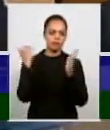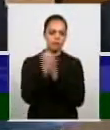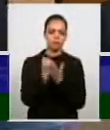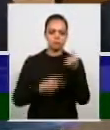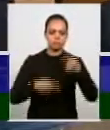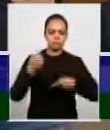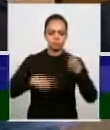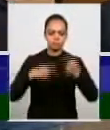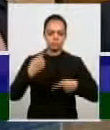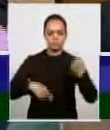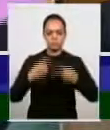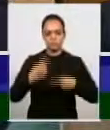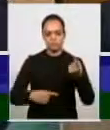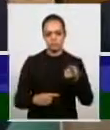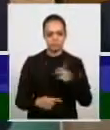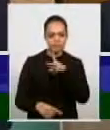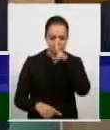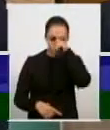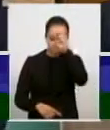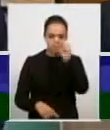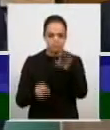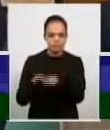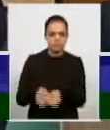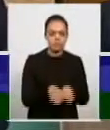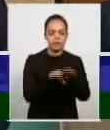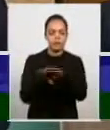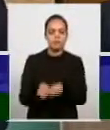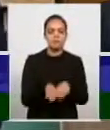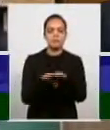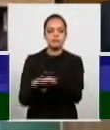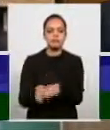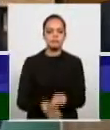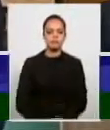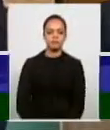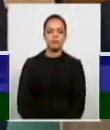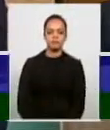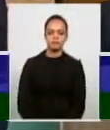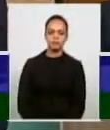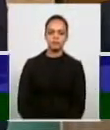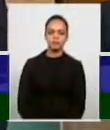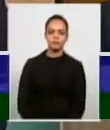o debate, a discussão e fortalecendo a democracia.